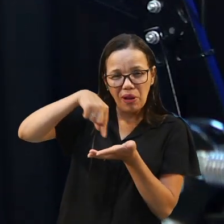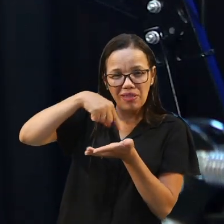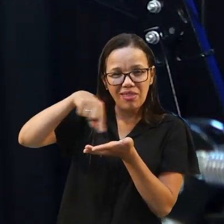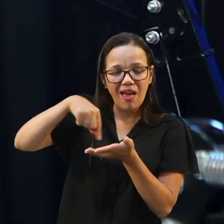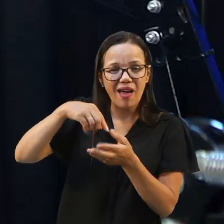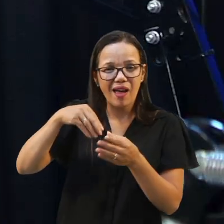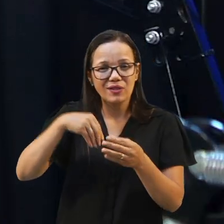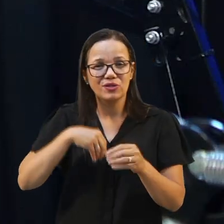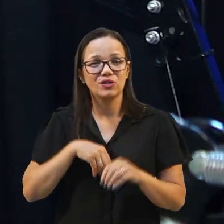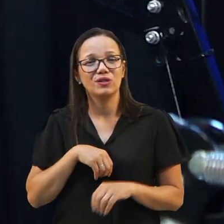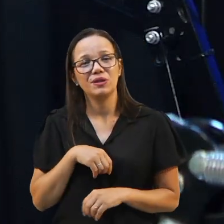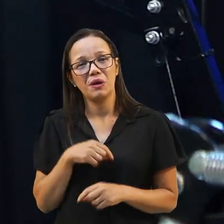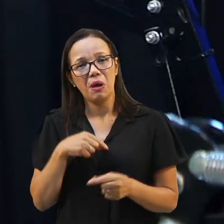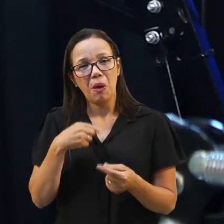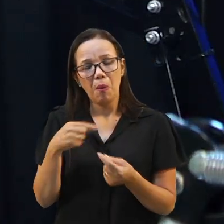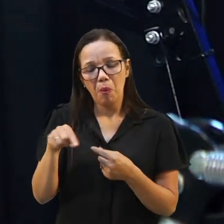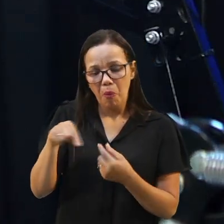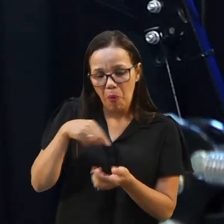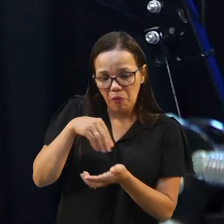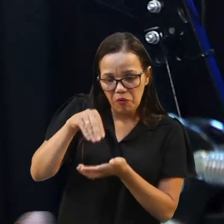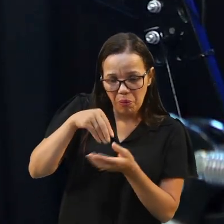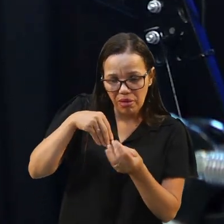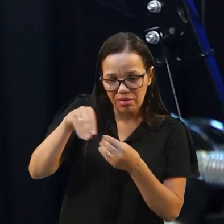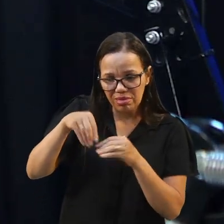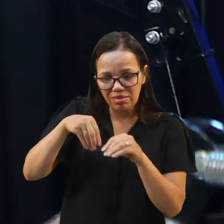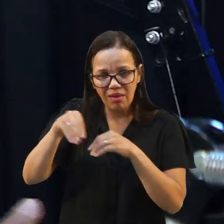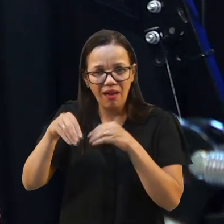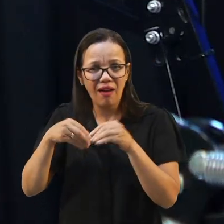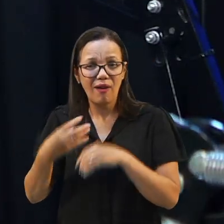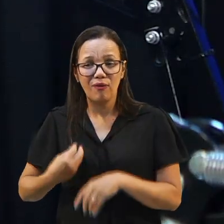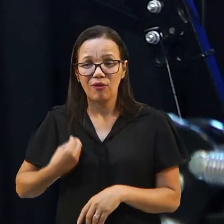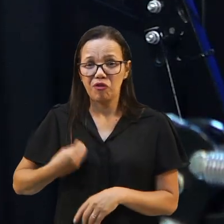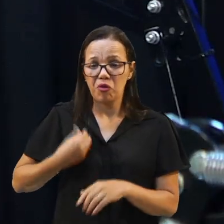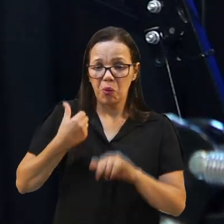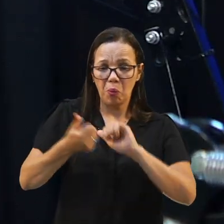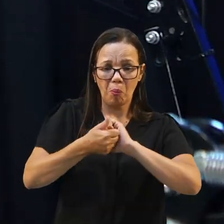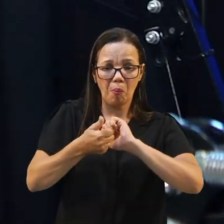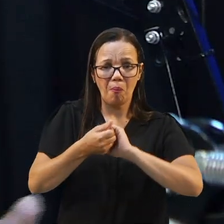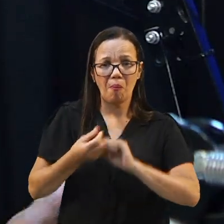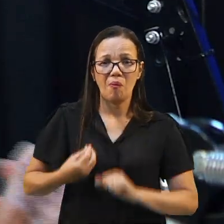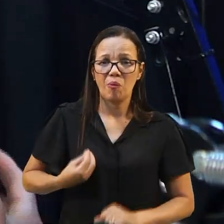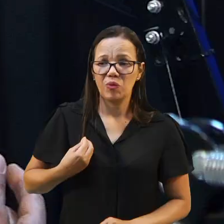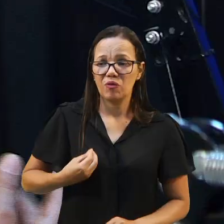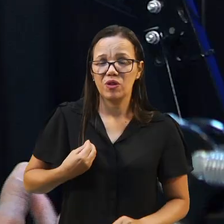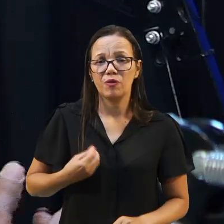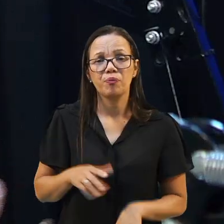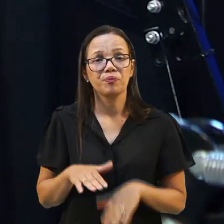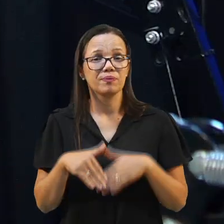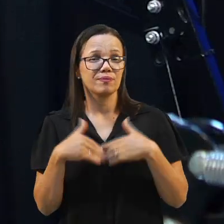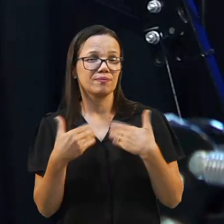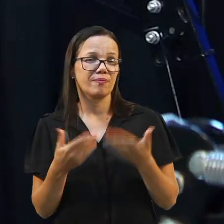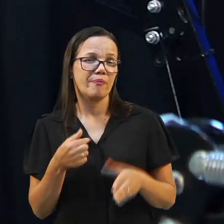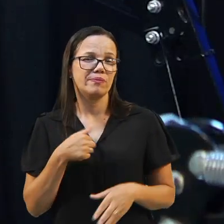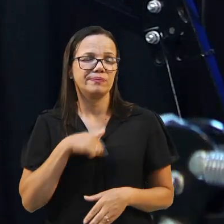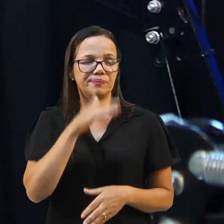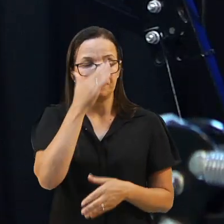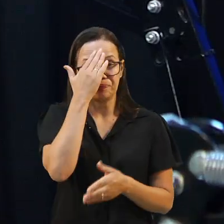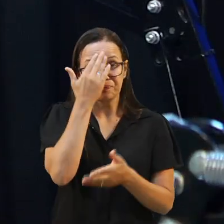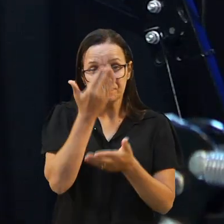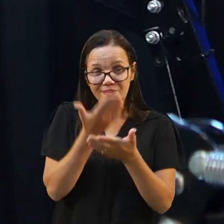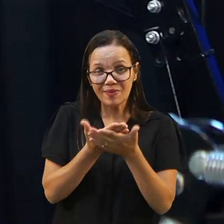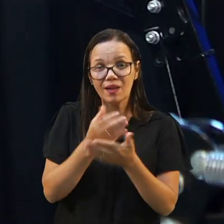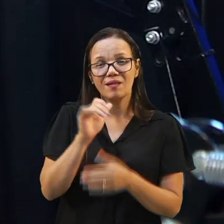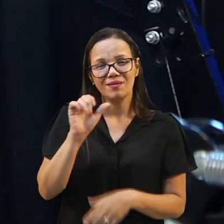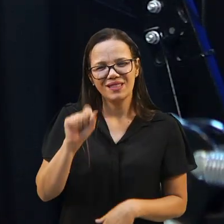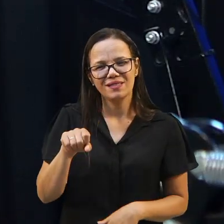de vida, em termos de viver, né? Então, eu tenho comigo que